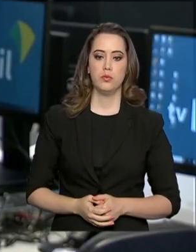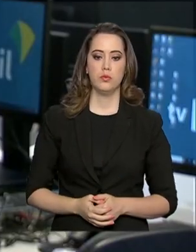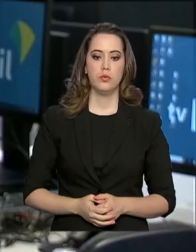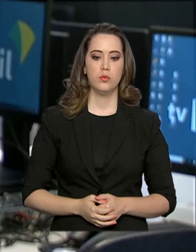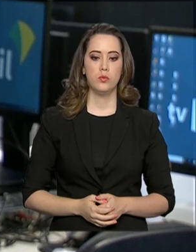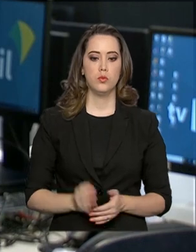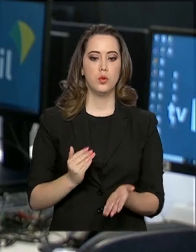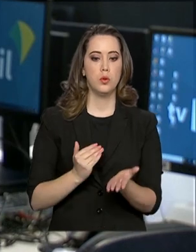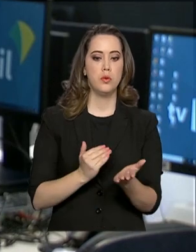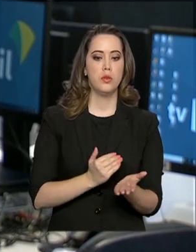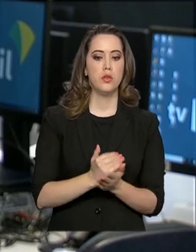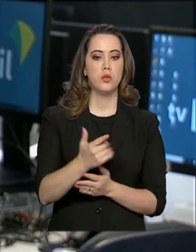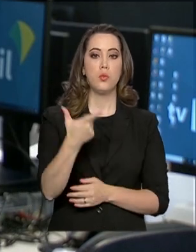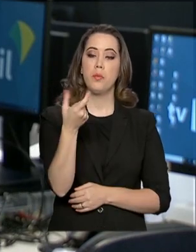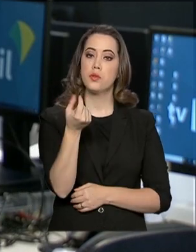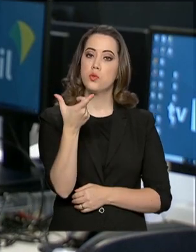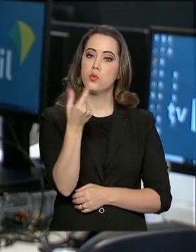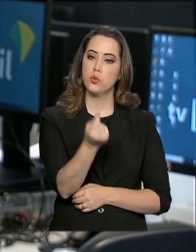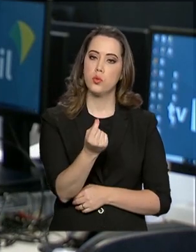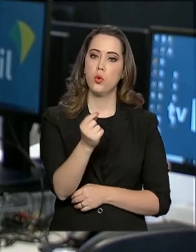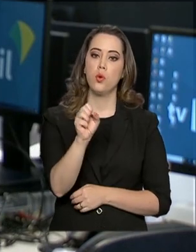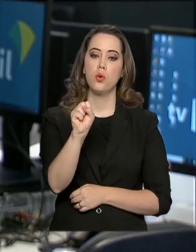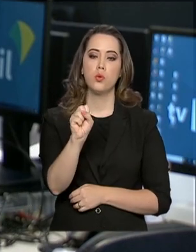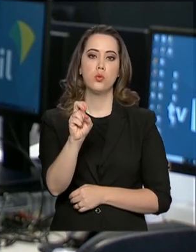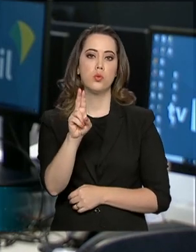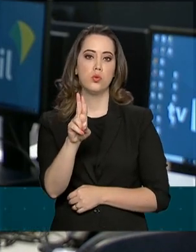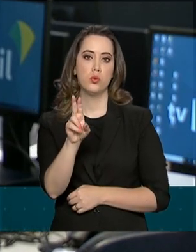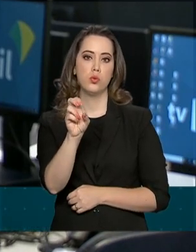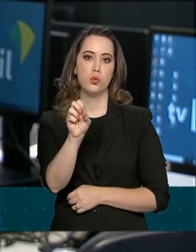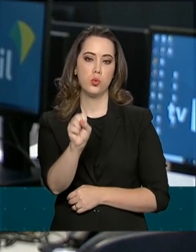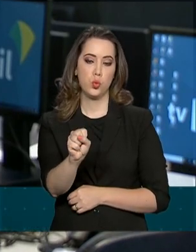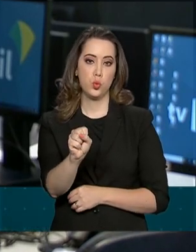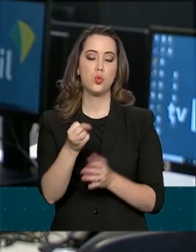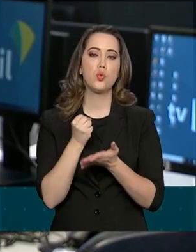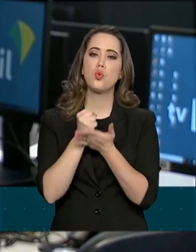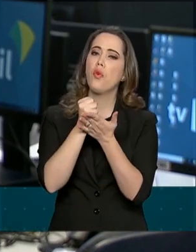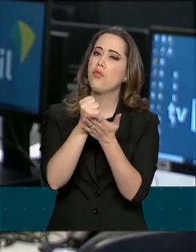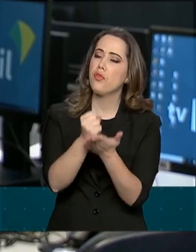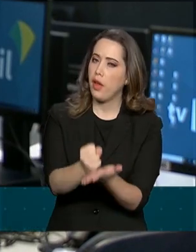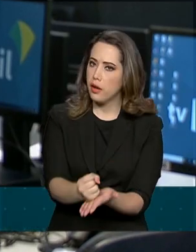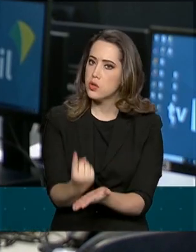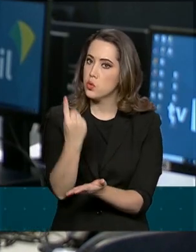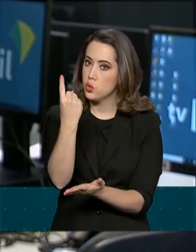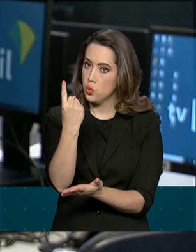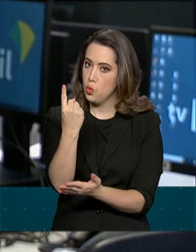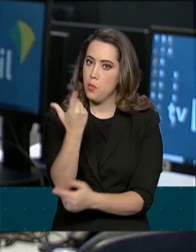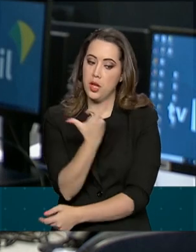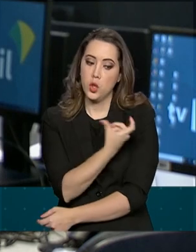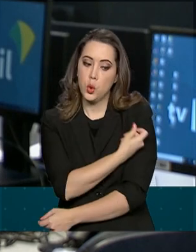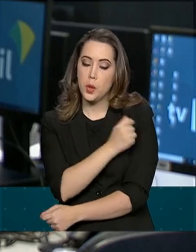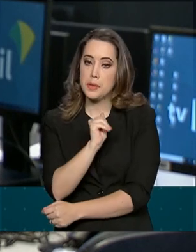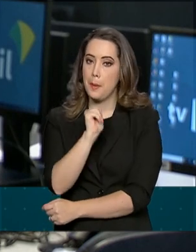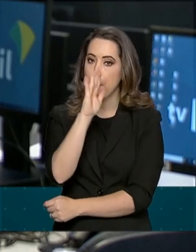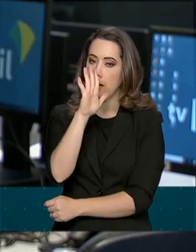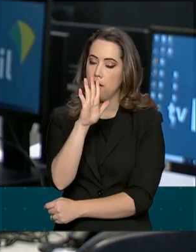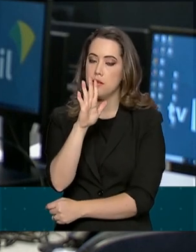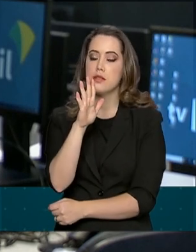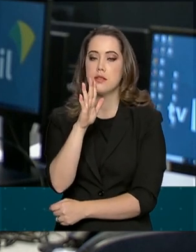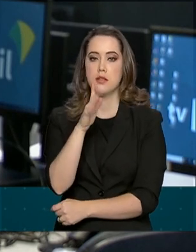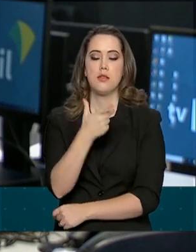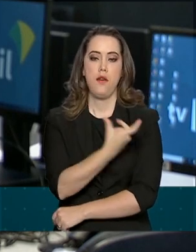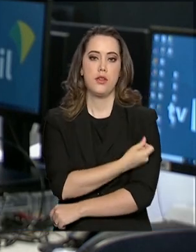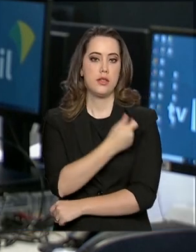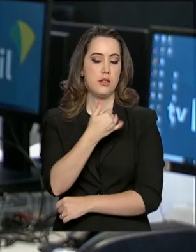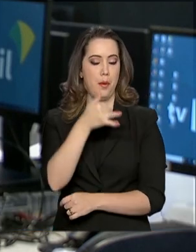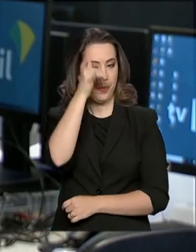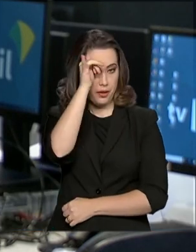A partir de 2020, o Sistema Único de Saúde vai passar a ofertar uma dose de reforço da vacina contra